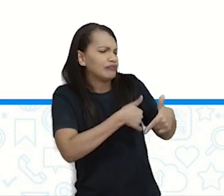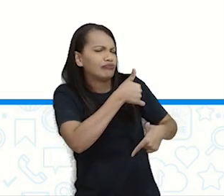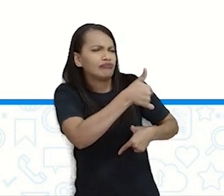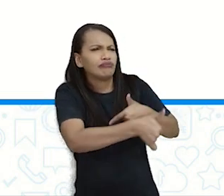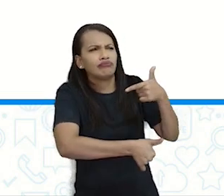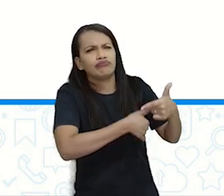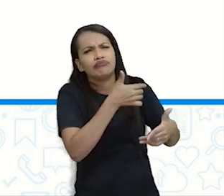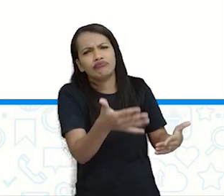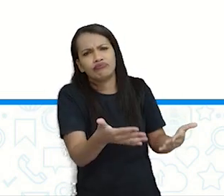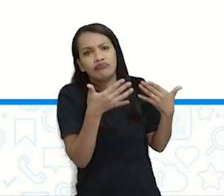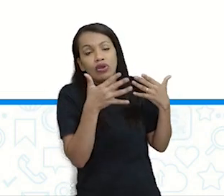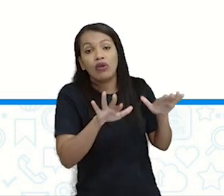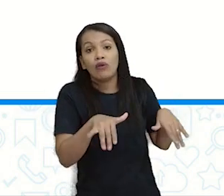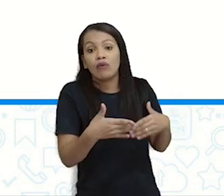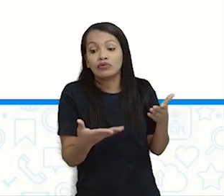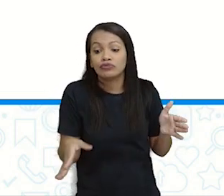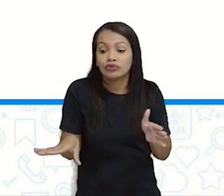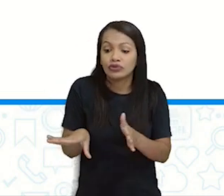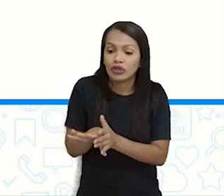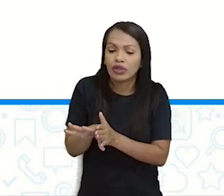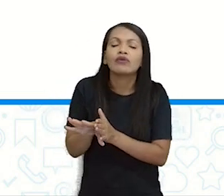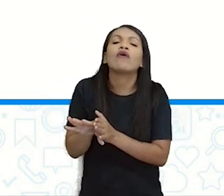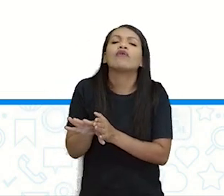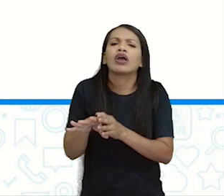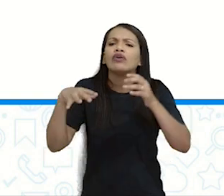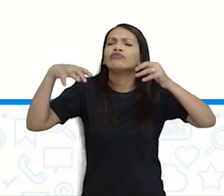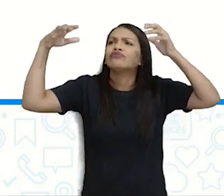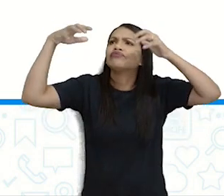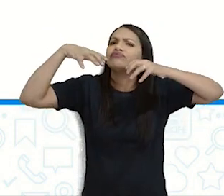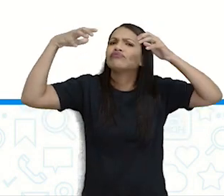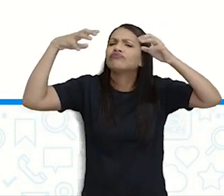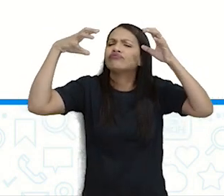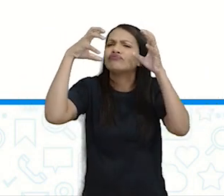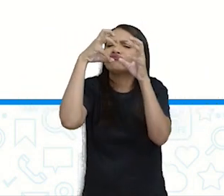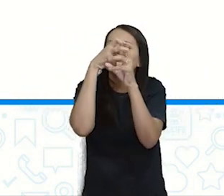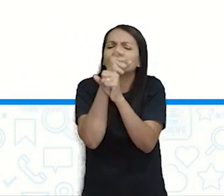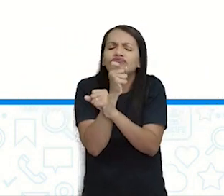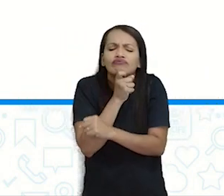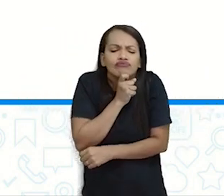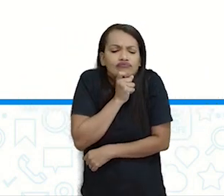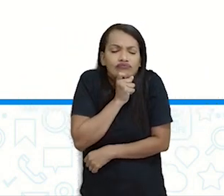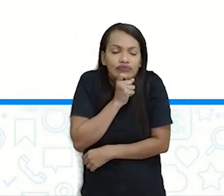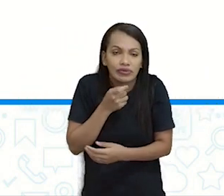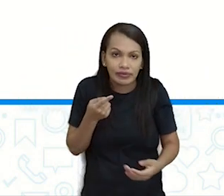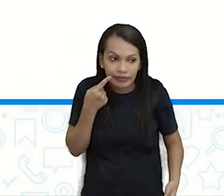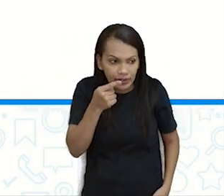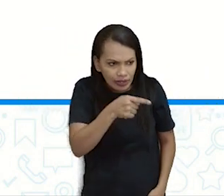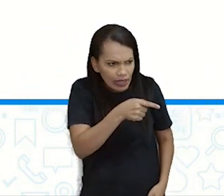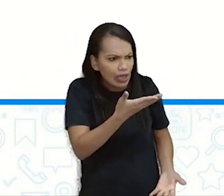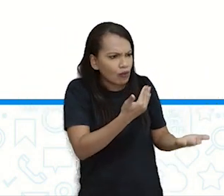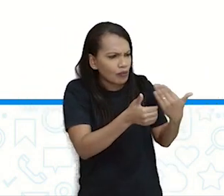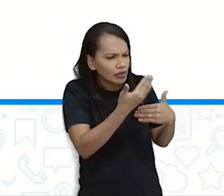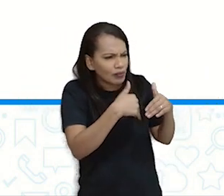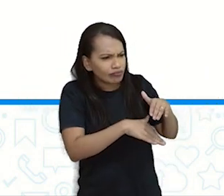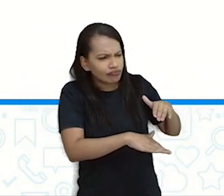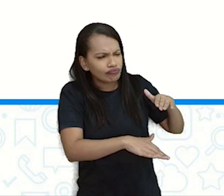Quando chegou a época do inverno, o que foi que aconteceu? A formiga estava cheia de comidinha em casa. Já a cigarra não tinha